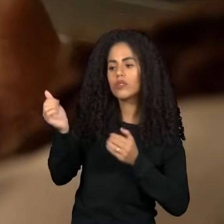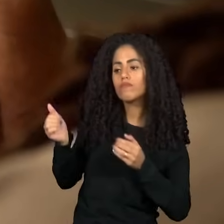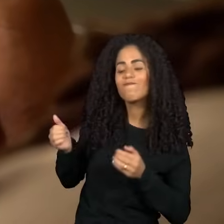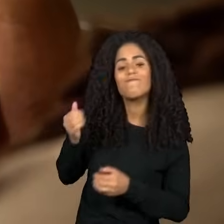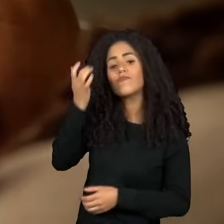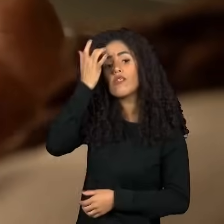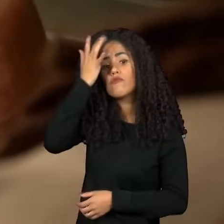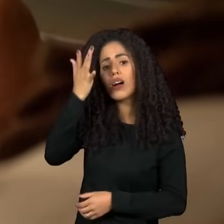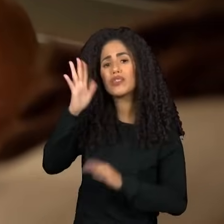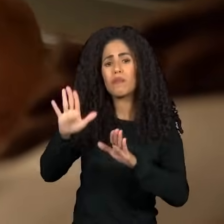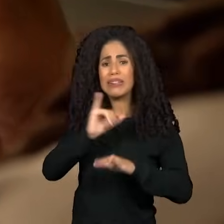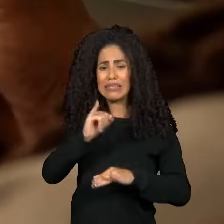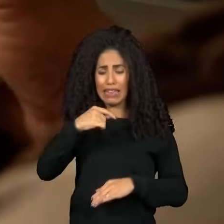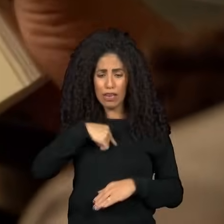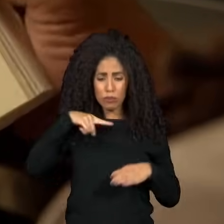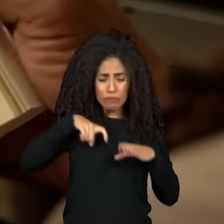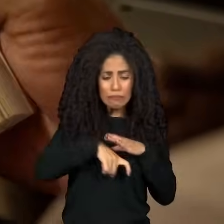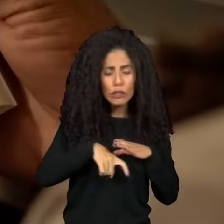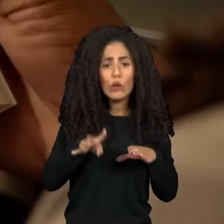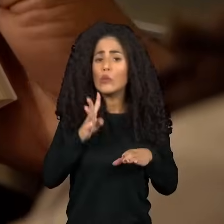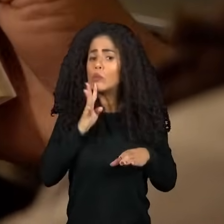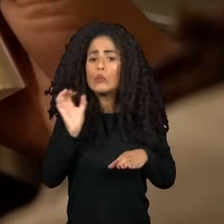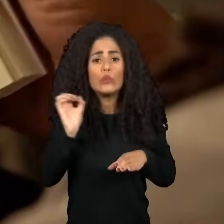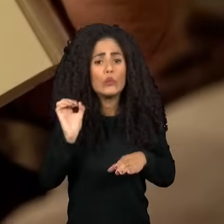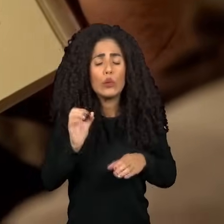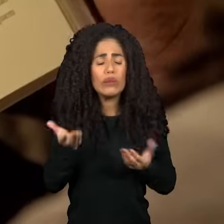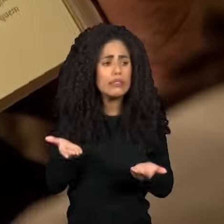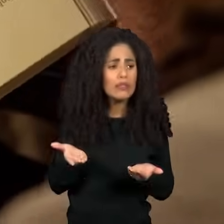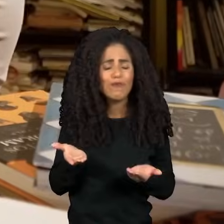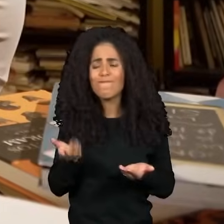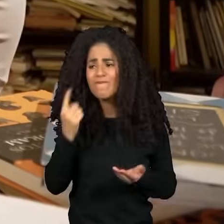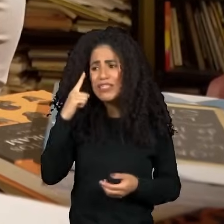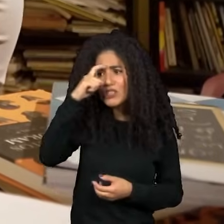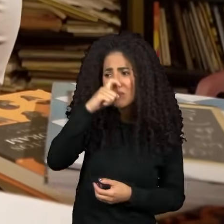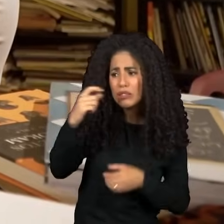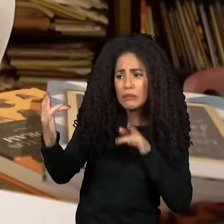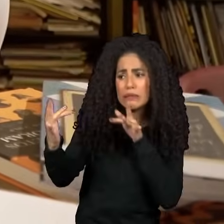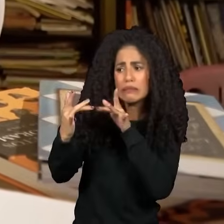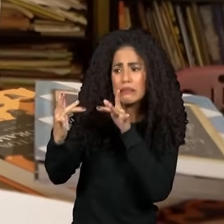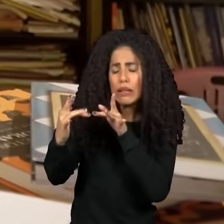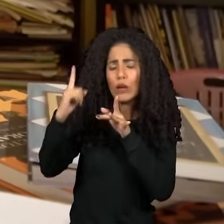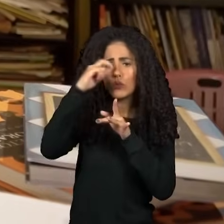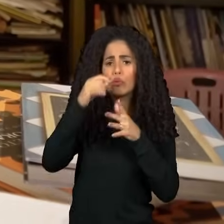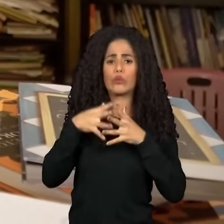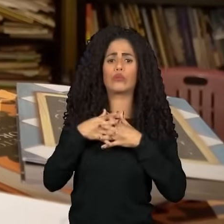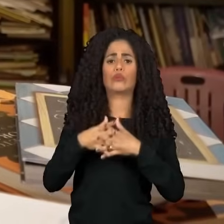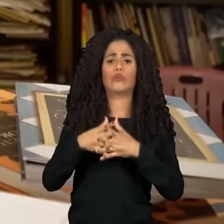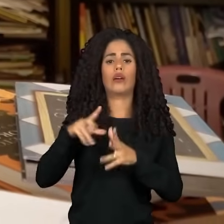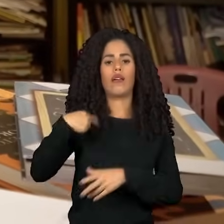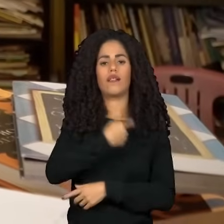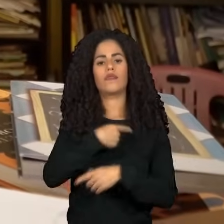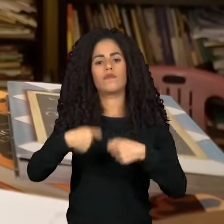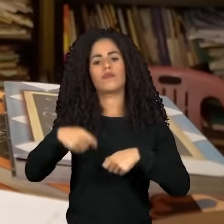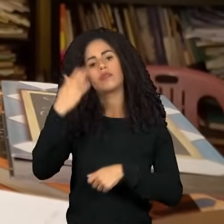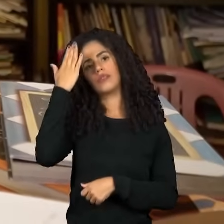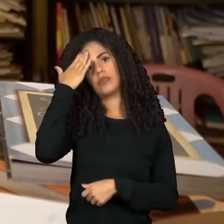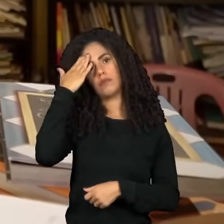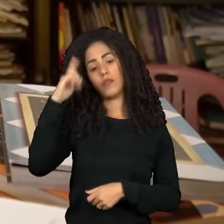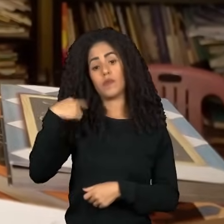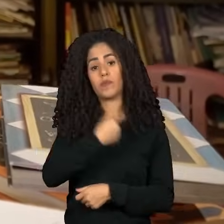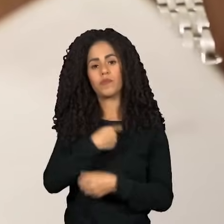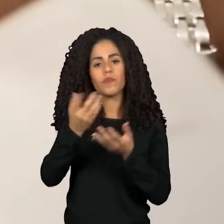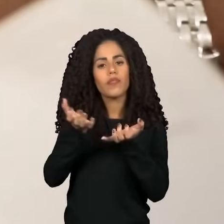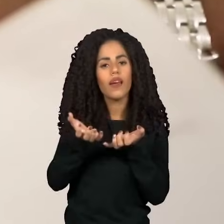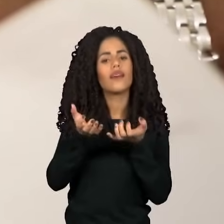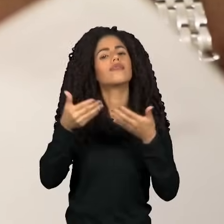fora, fica muito difícil dizer para quem nós amamos, o que nós precisamos, o que nós queremos. Então, para